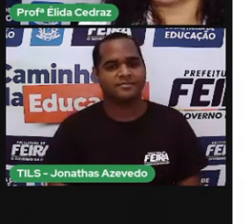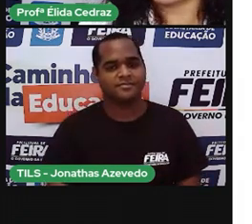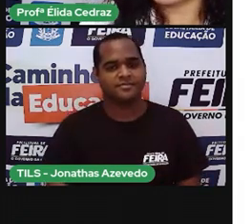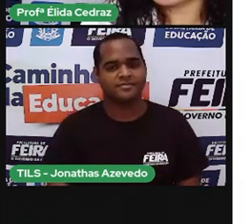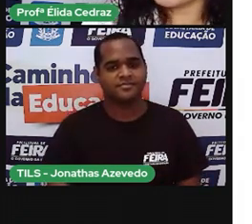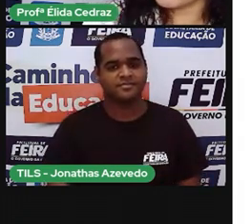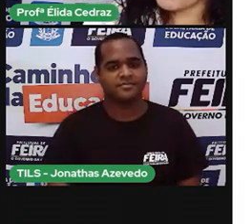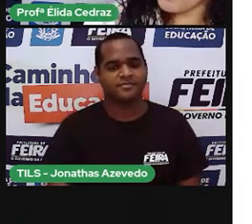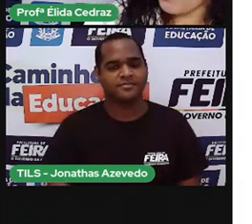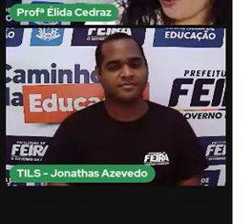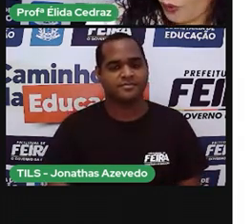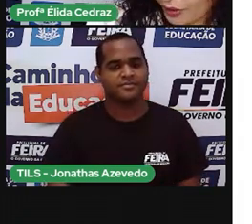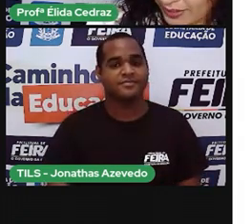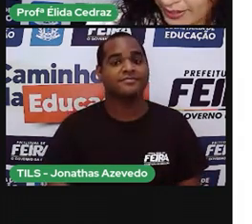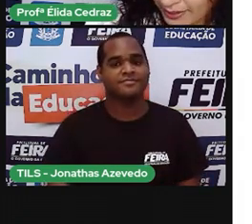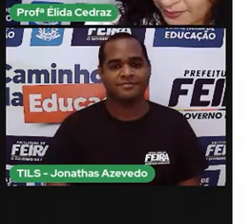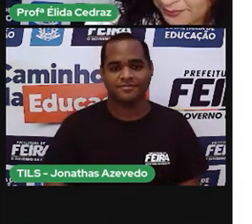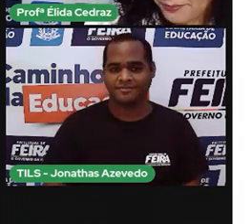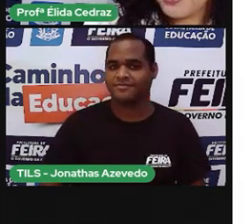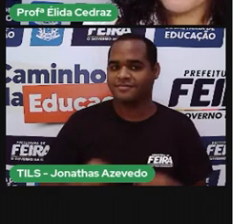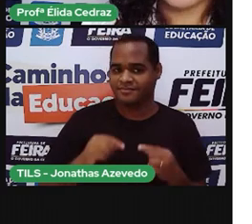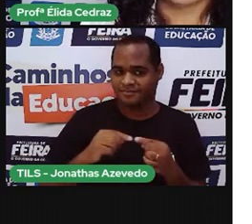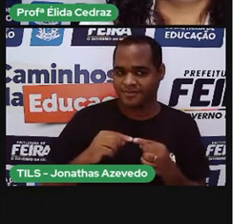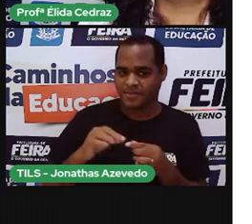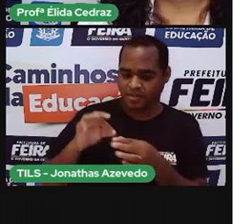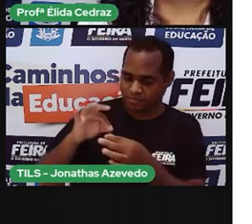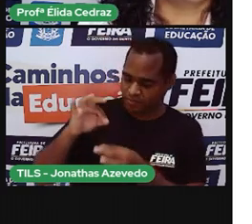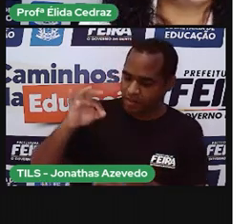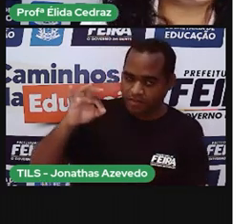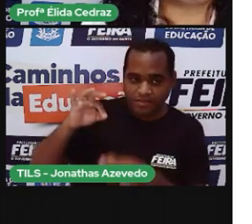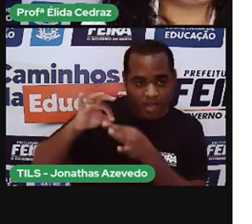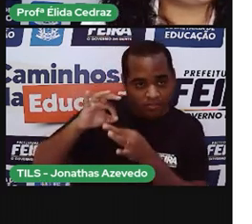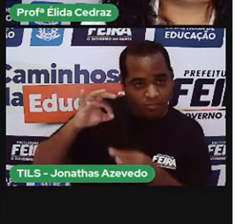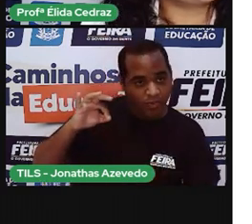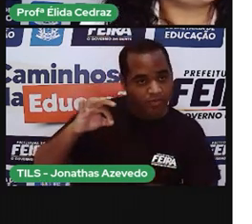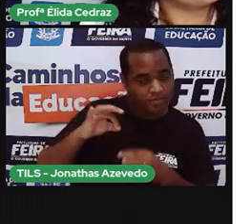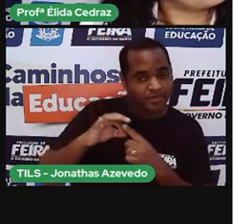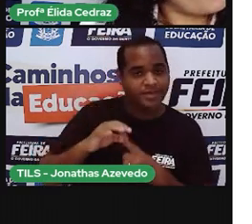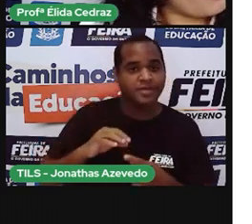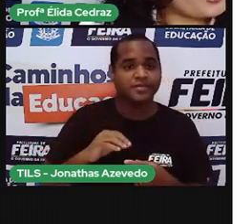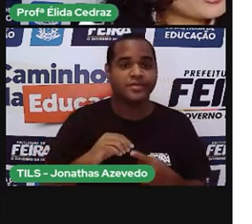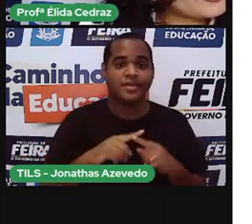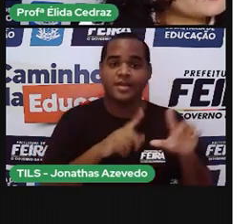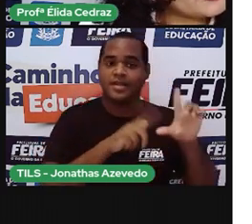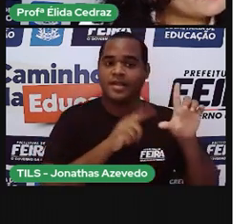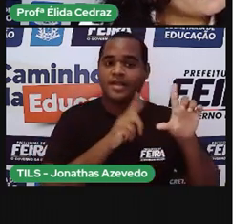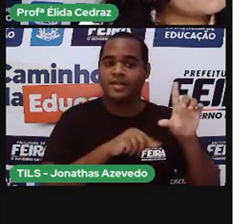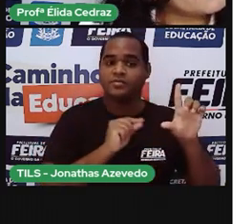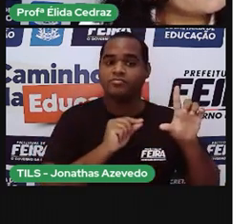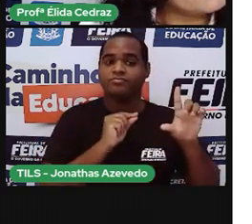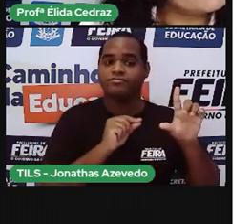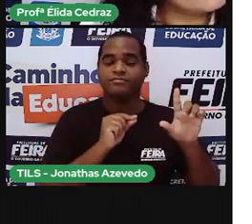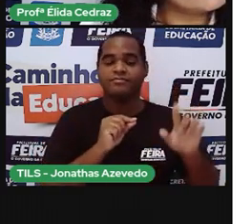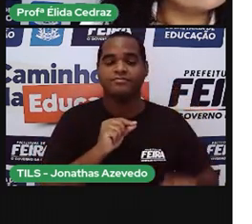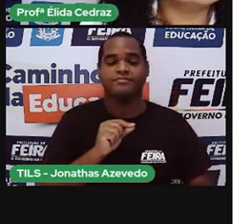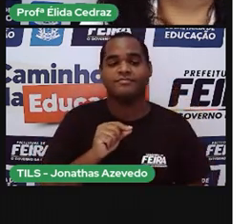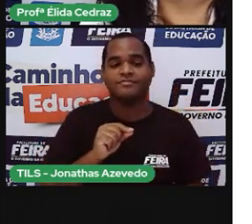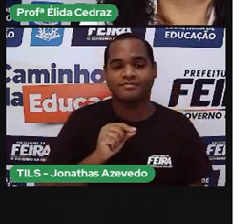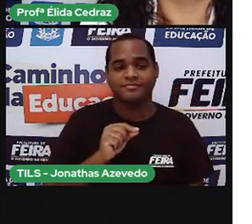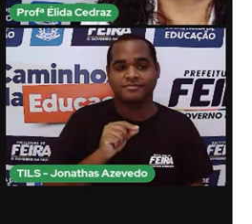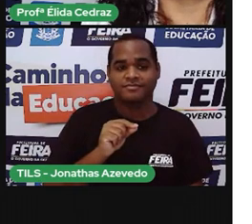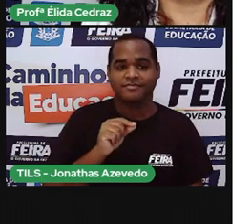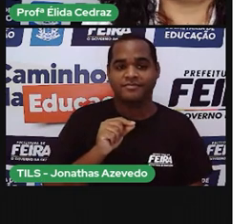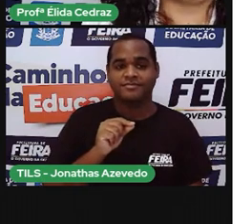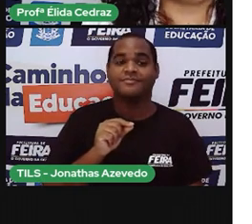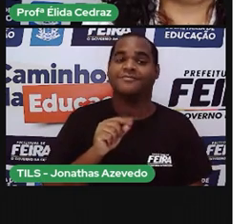Um instrumento de corda. E ele começa com qual letra?